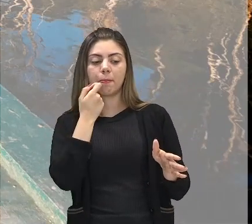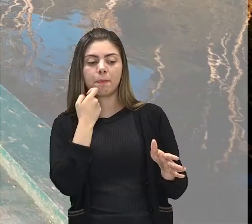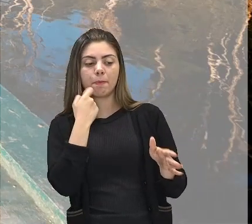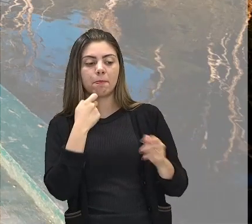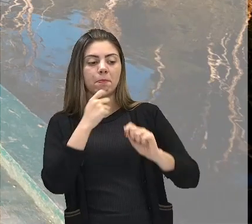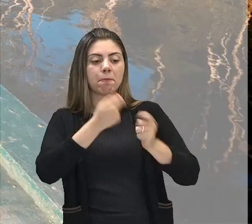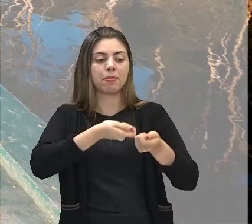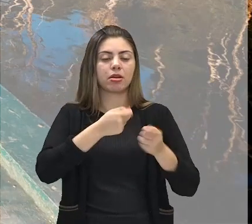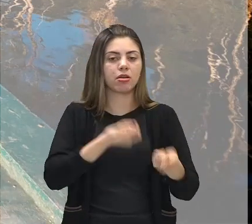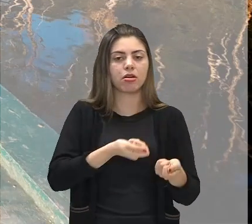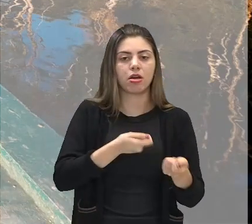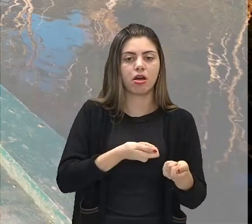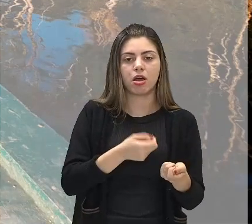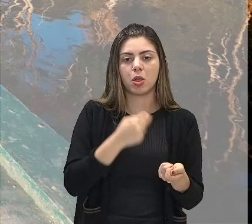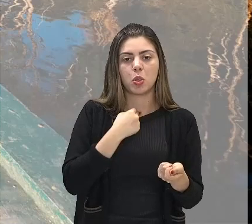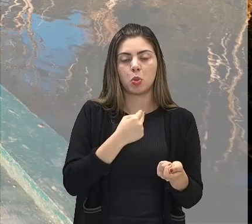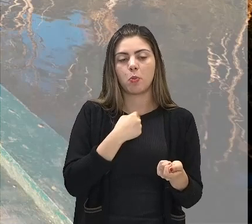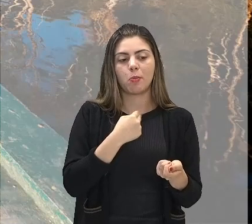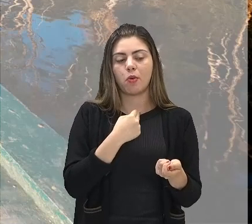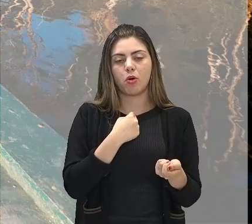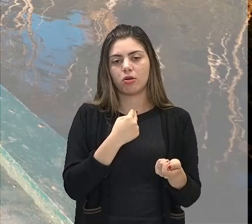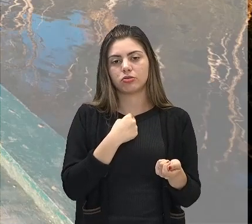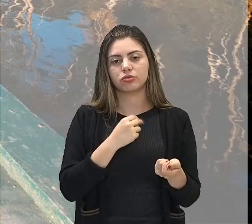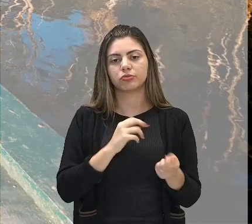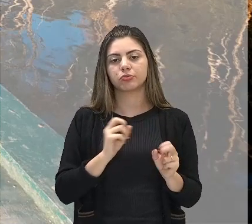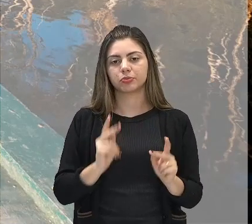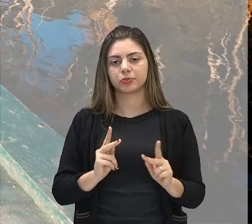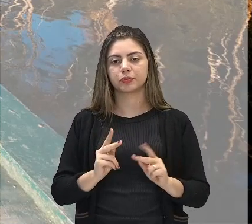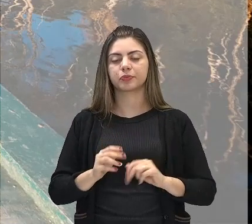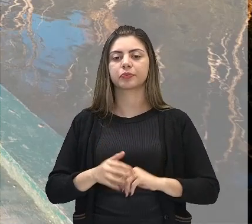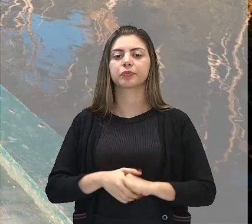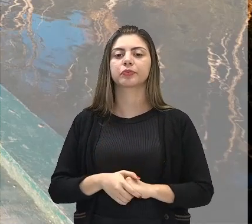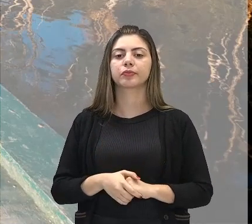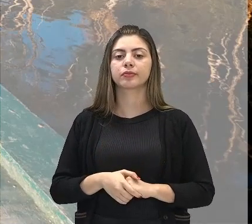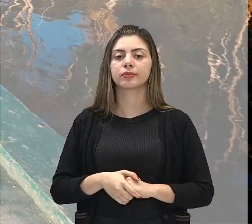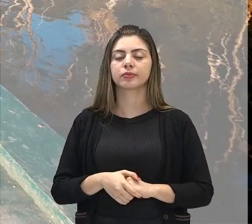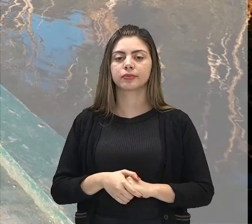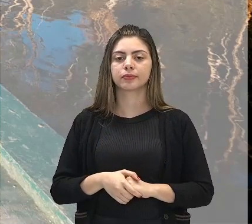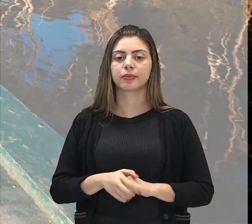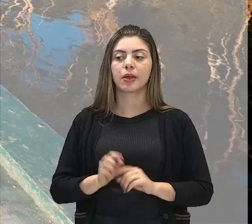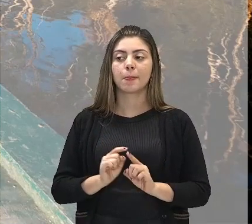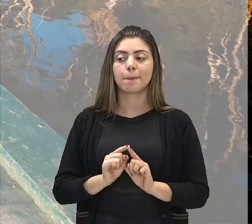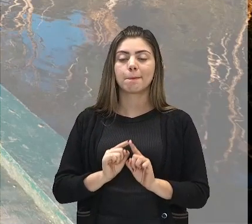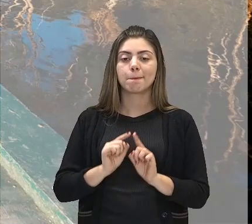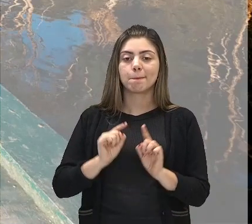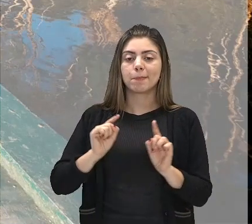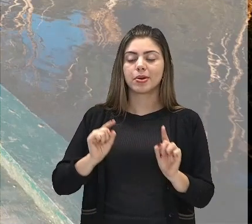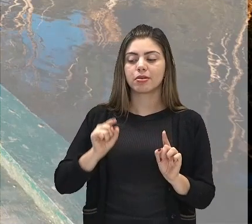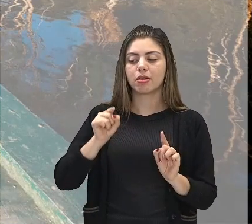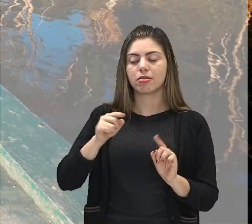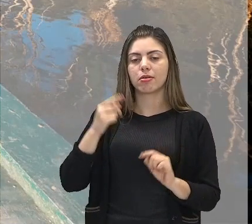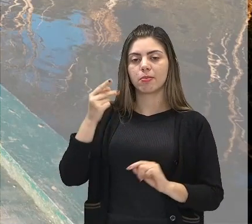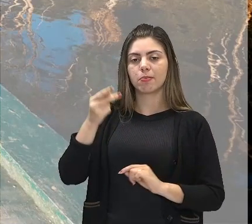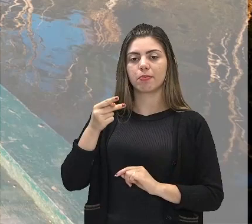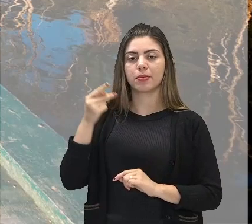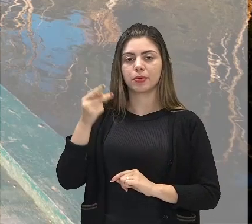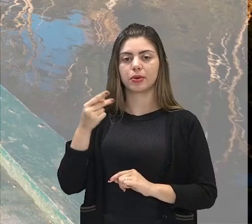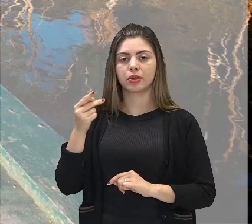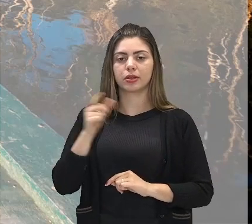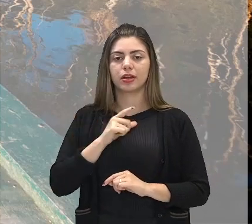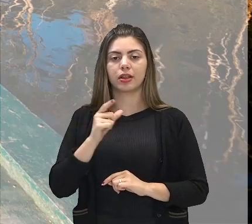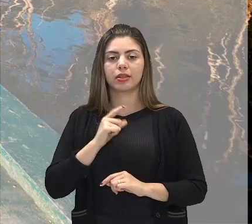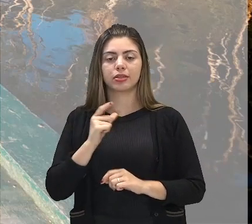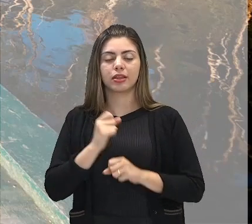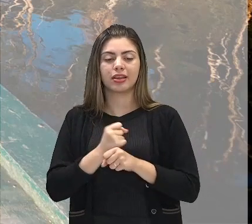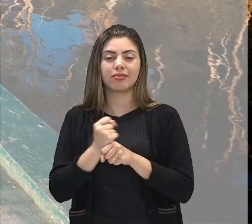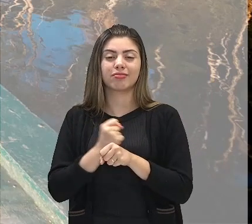de muitas espécies aí de peixes, certo? Só que essa política do defeso, ela existe desde